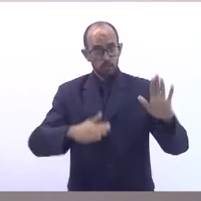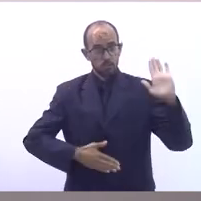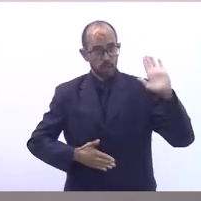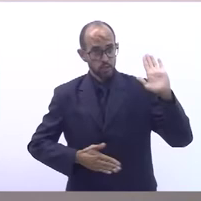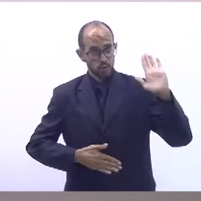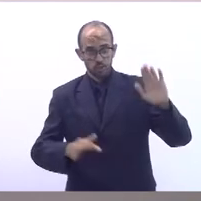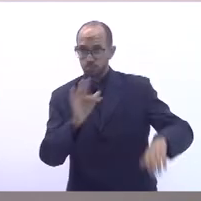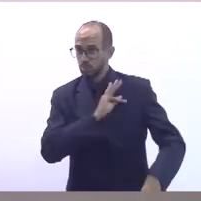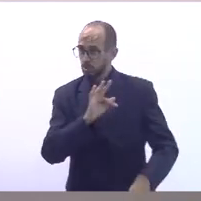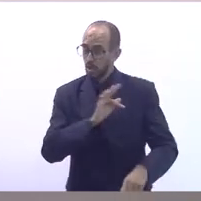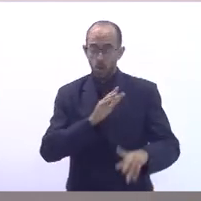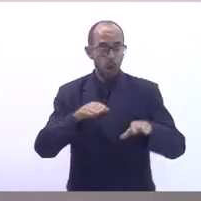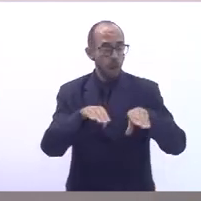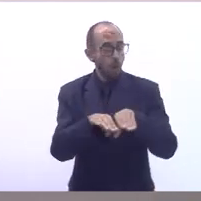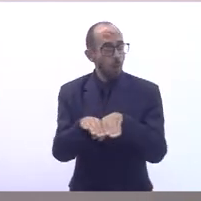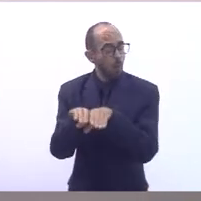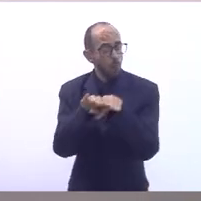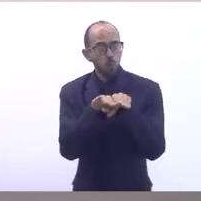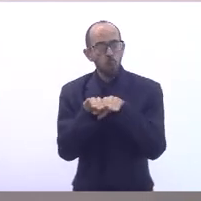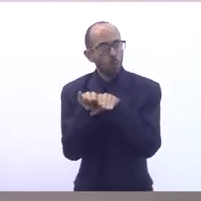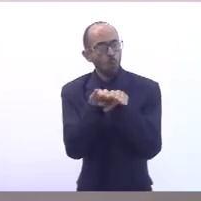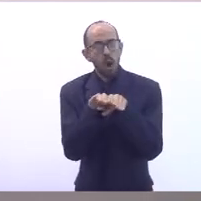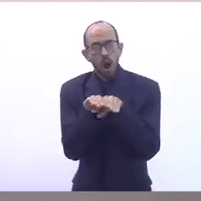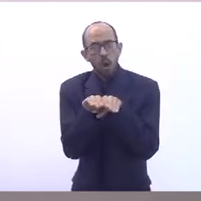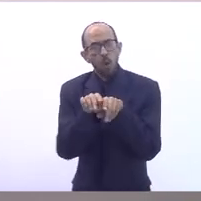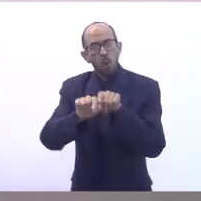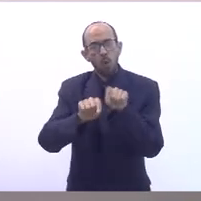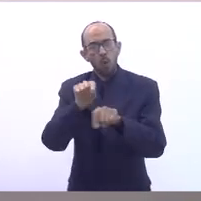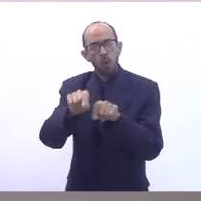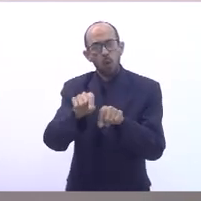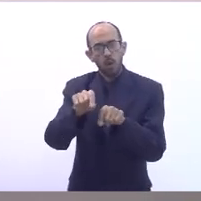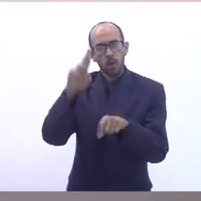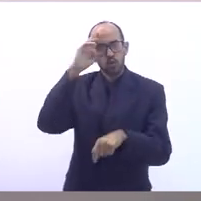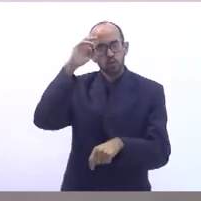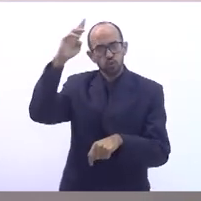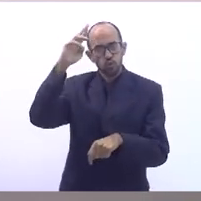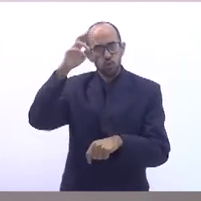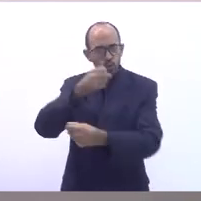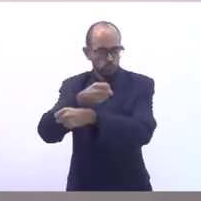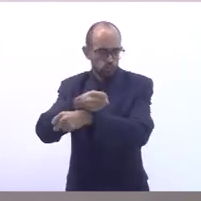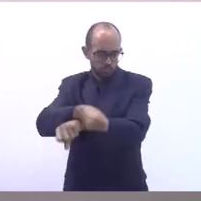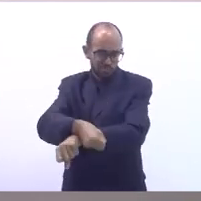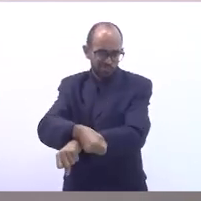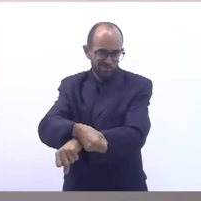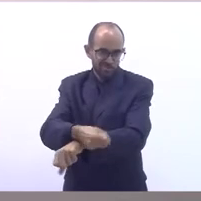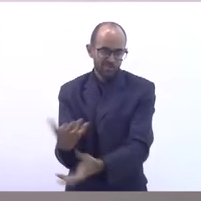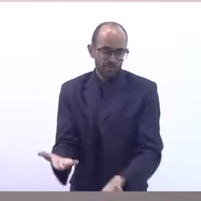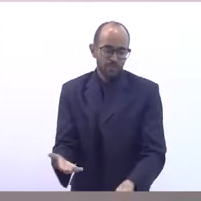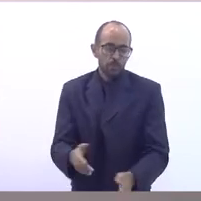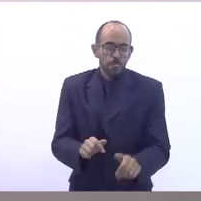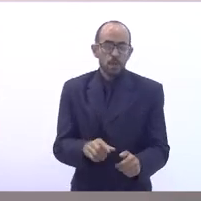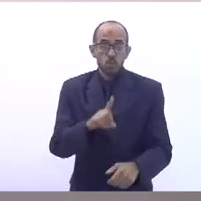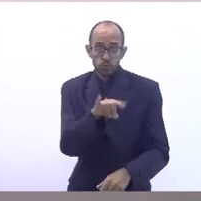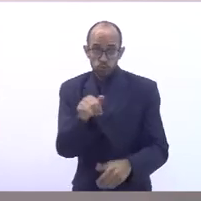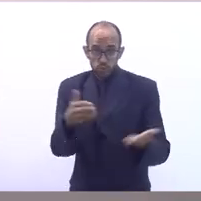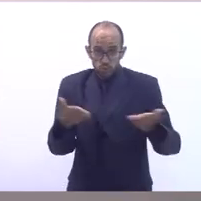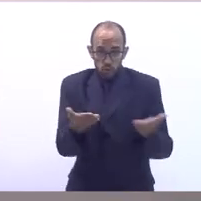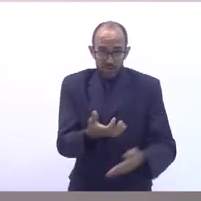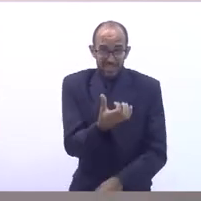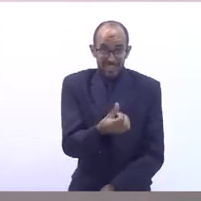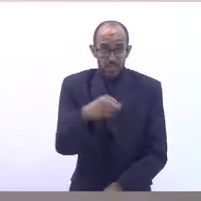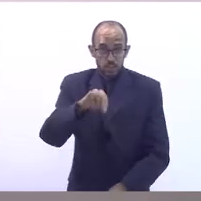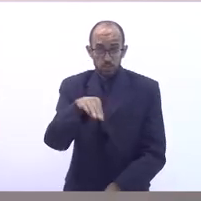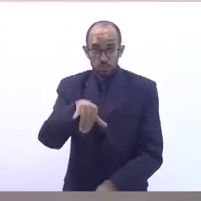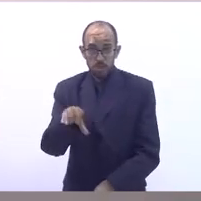é a mesma forma da relação entre o senhor eo escravo o dia de hoje seis de maio